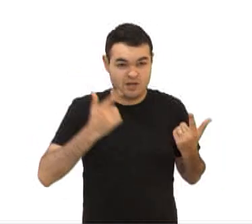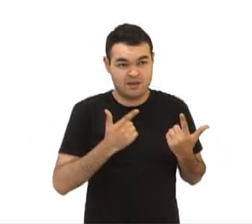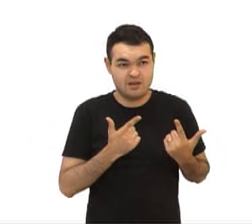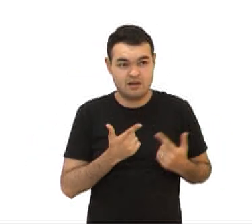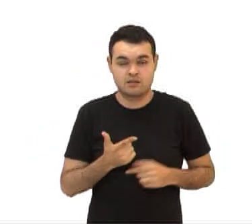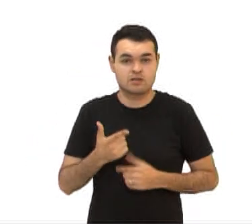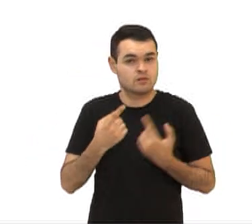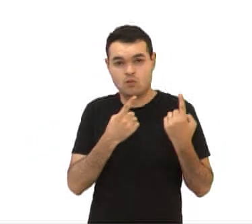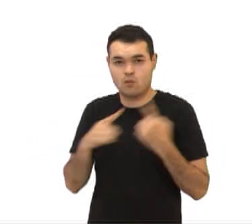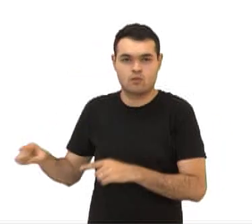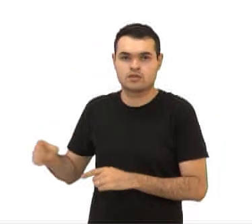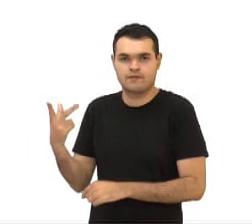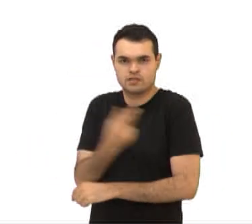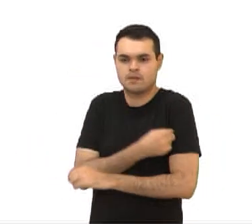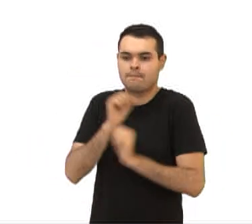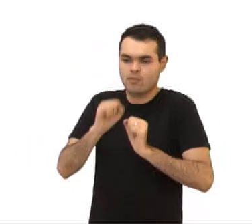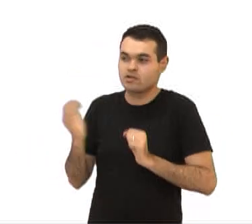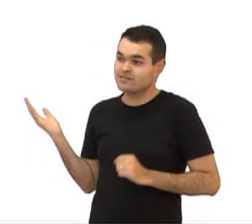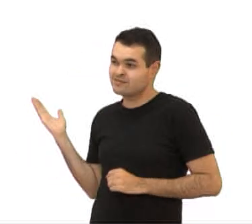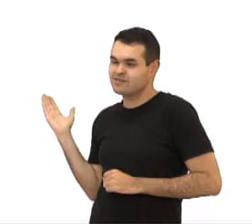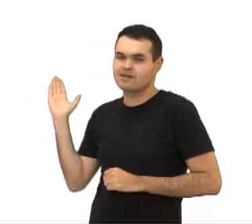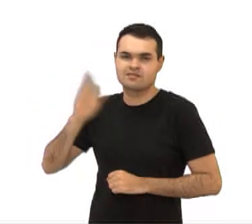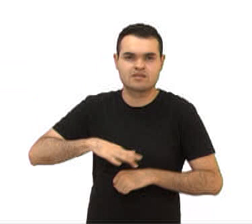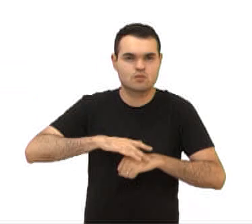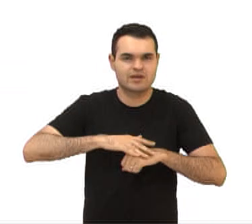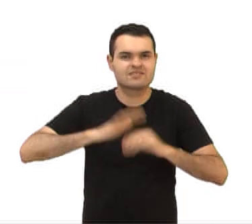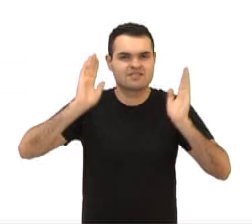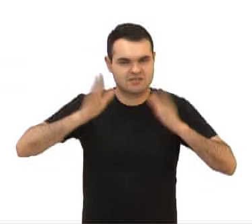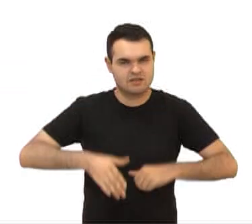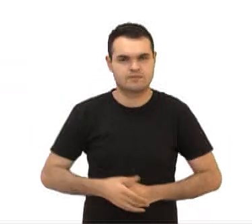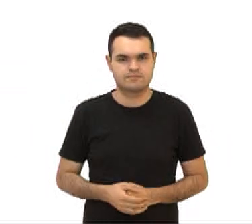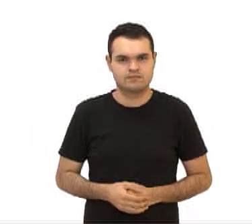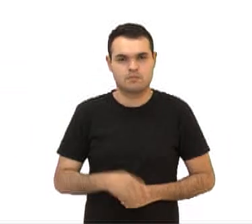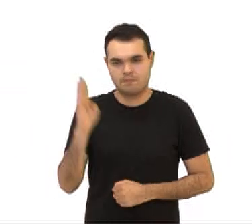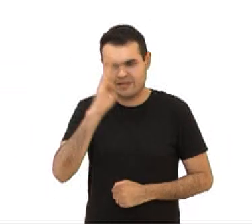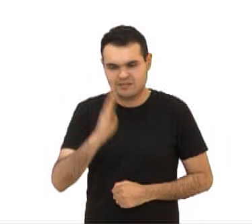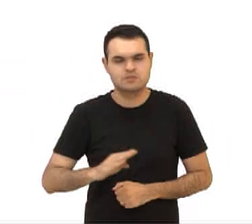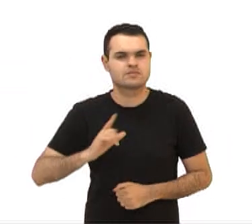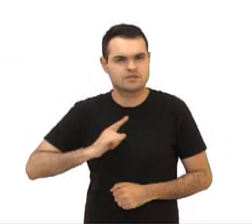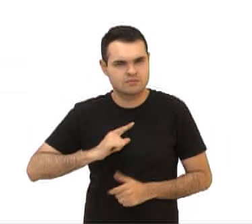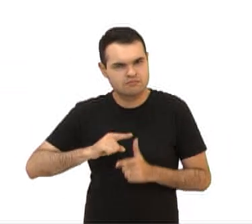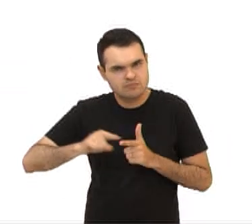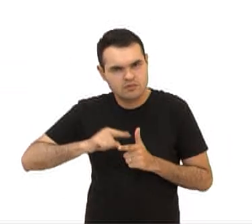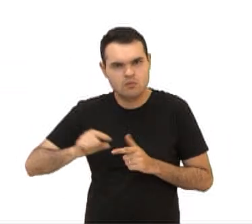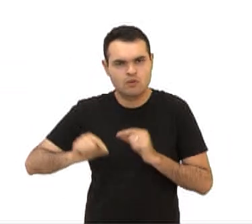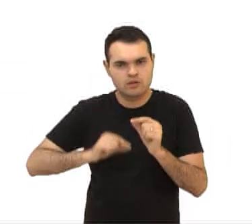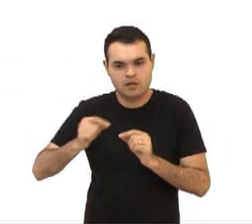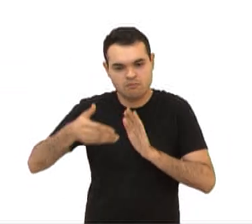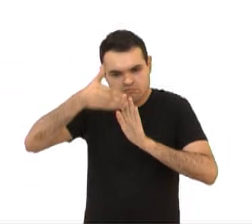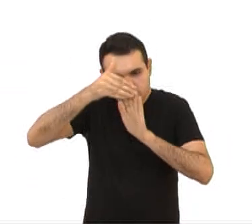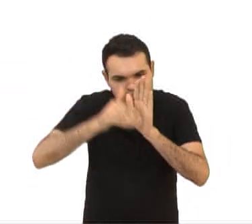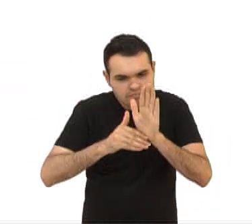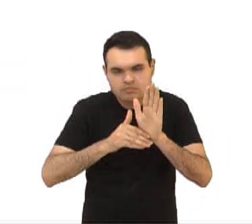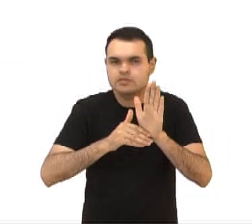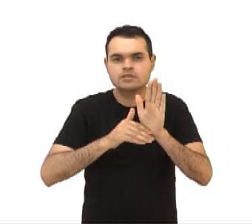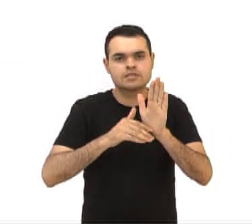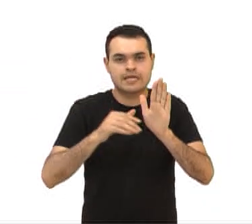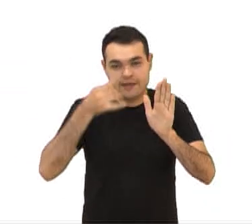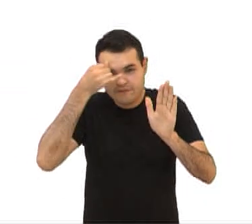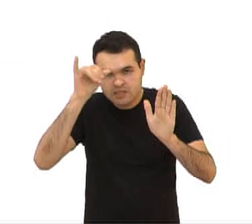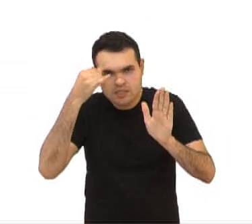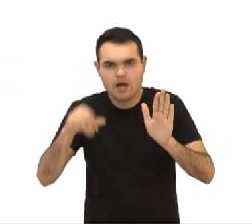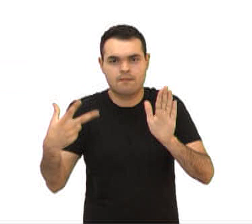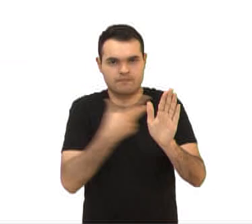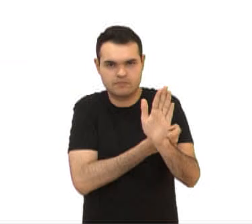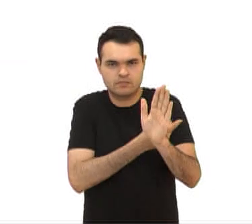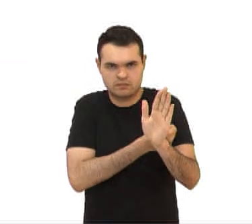podem trazer doenças erradicadas de volta ao Brasil. O Brasil sempre teve um programa exemplar de vacinação, mas agora registra uma grande